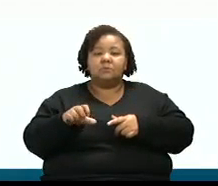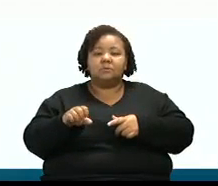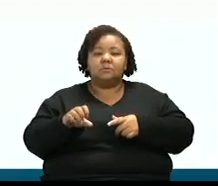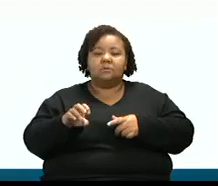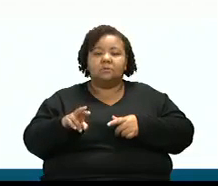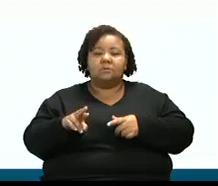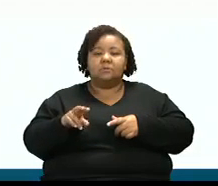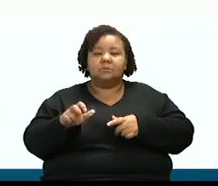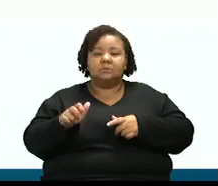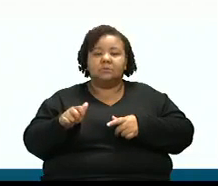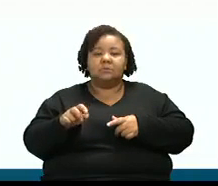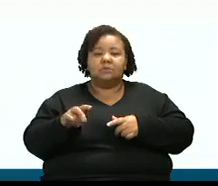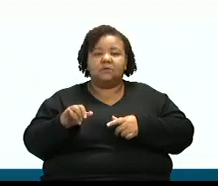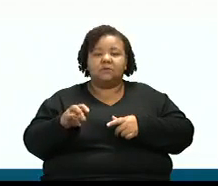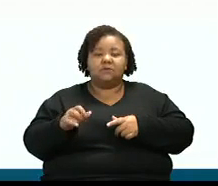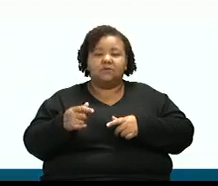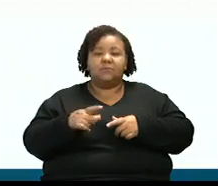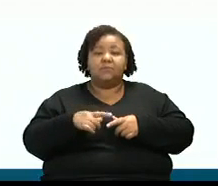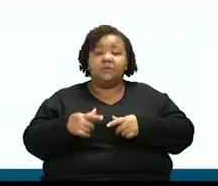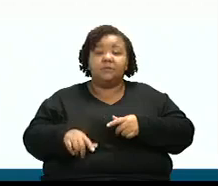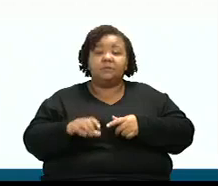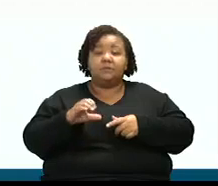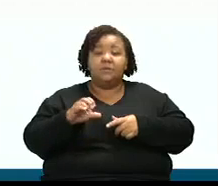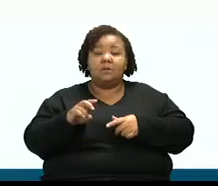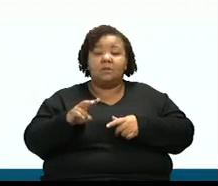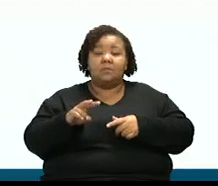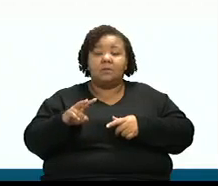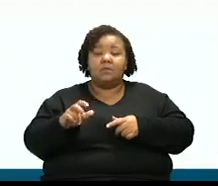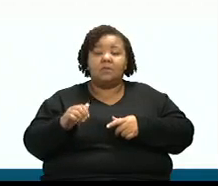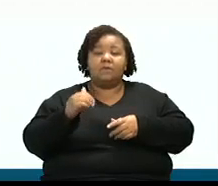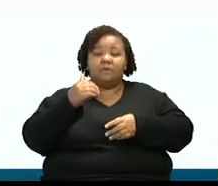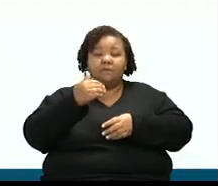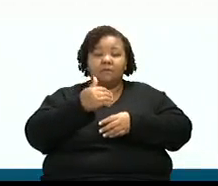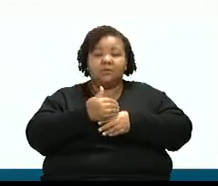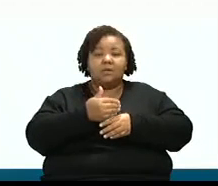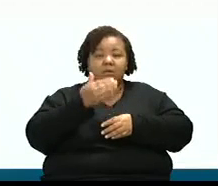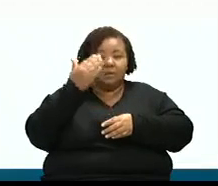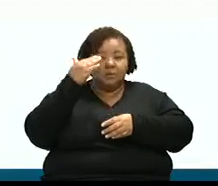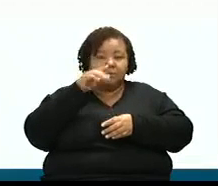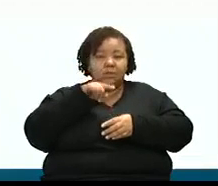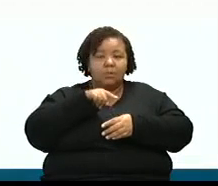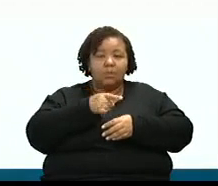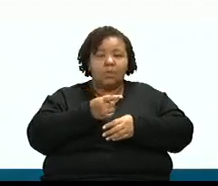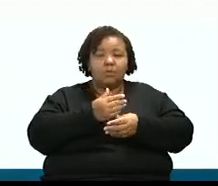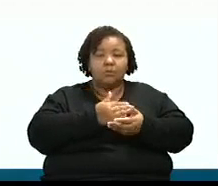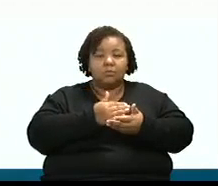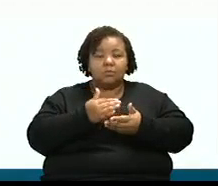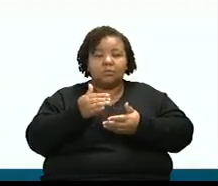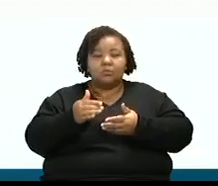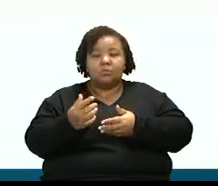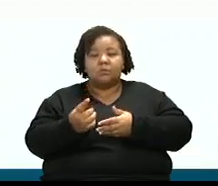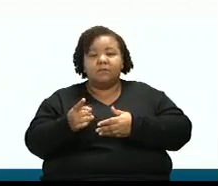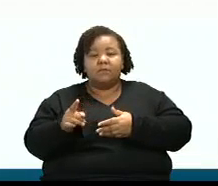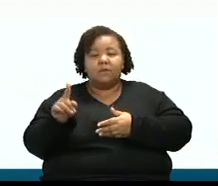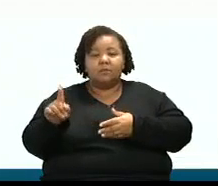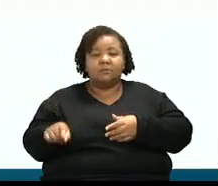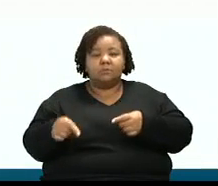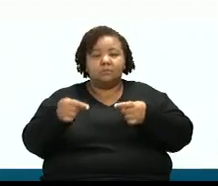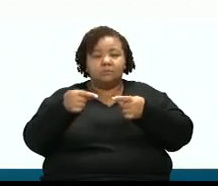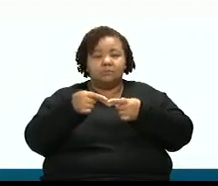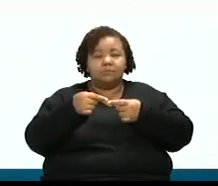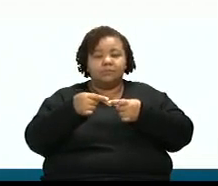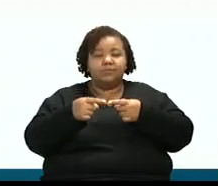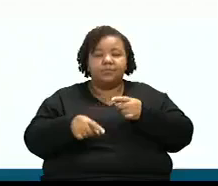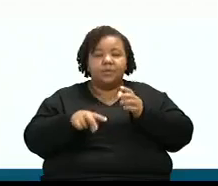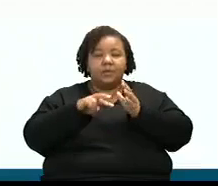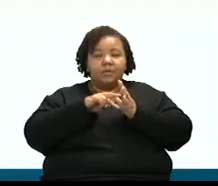uma curva fechada, eu sei que o seu ponto inicial e o seu ponto final são coincidentes, porque essa é a